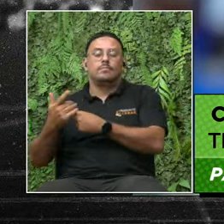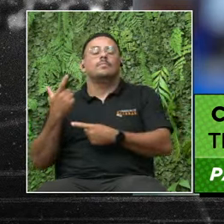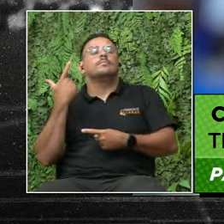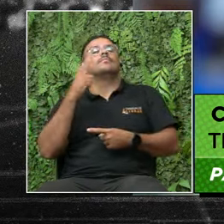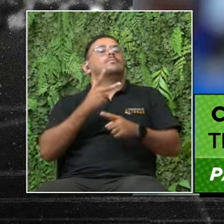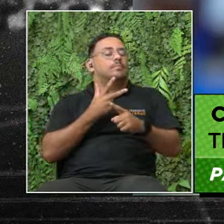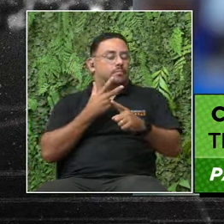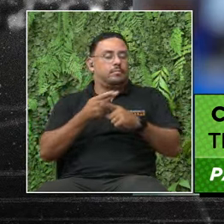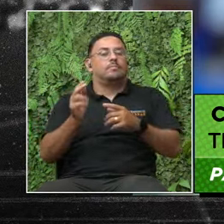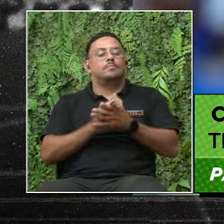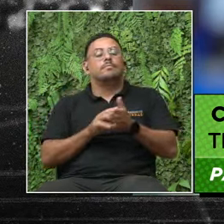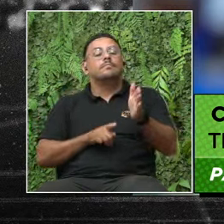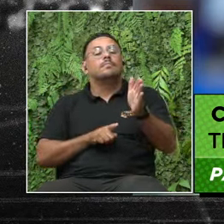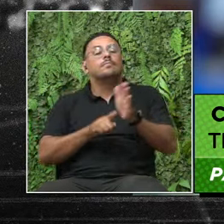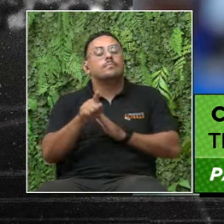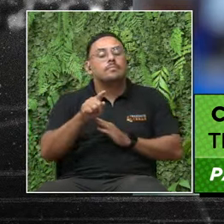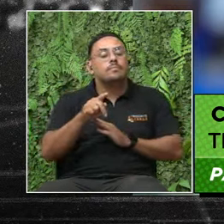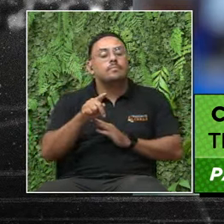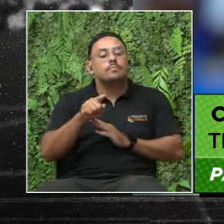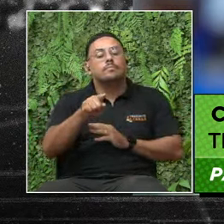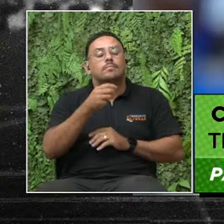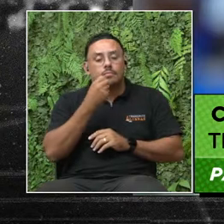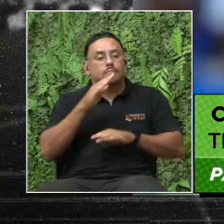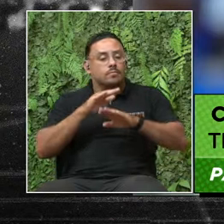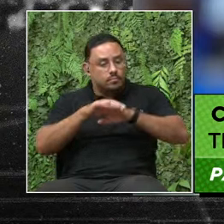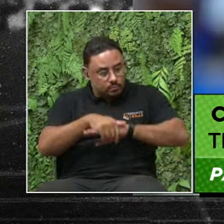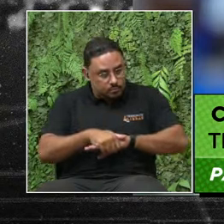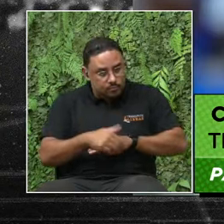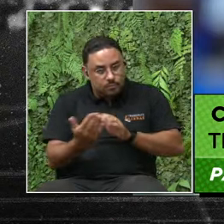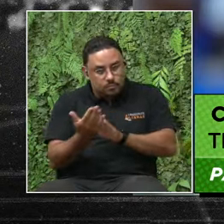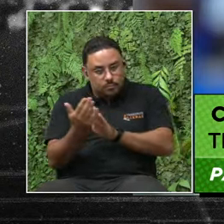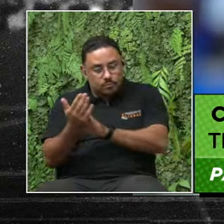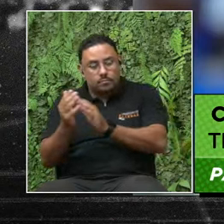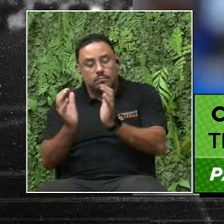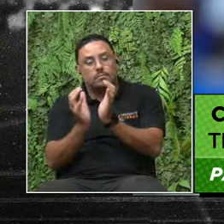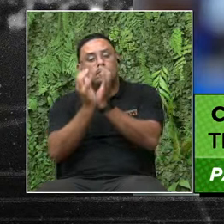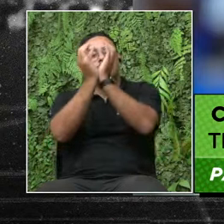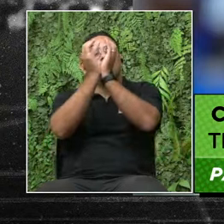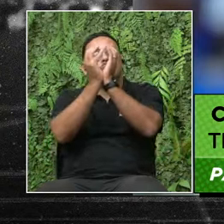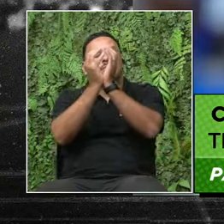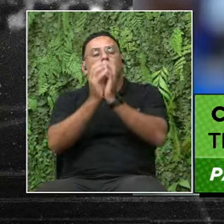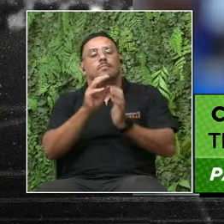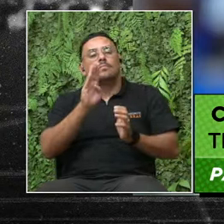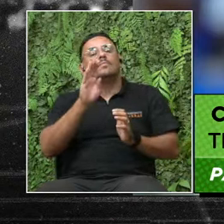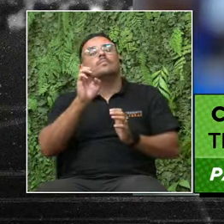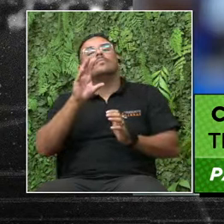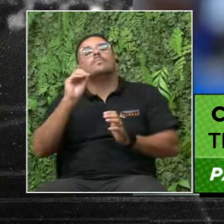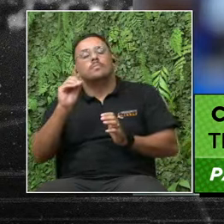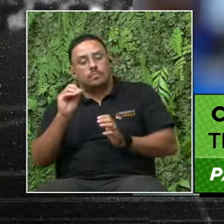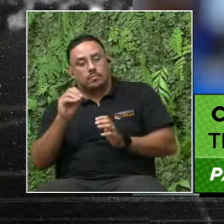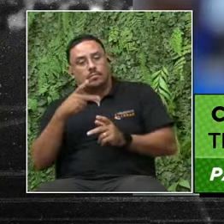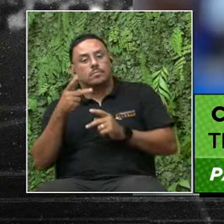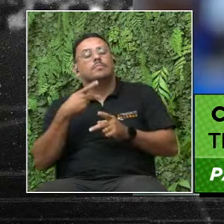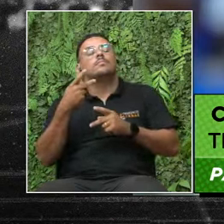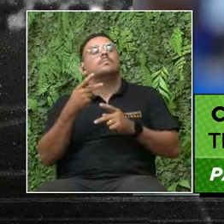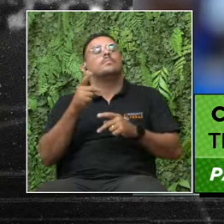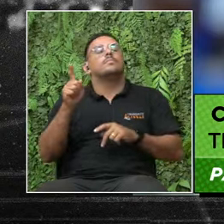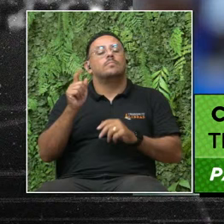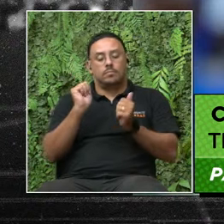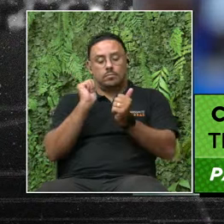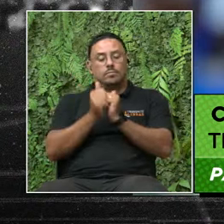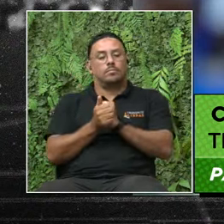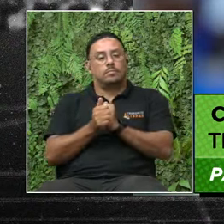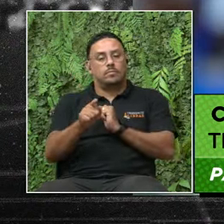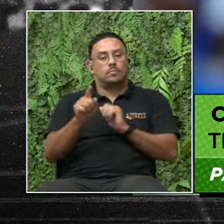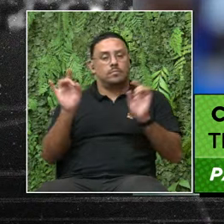graas milito Boa noite parabo Jonas Berto da versus Sport queria falar sobre um jogador do seu